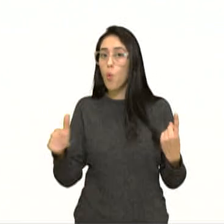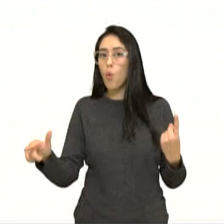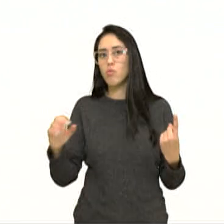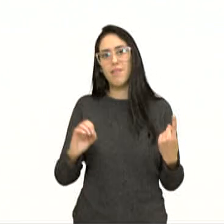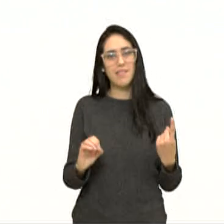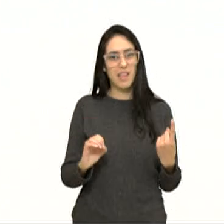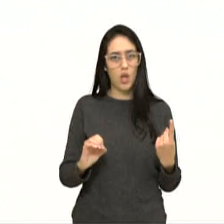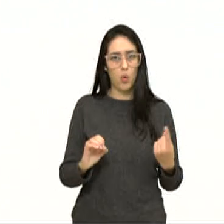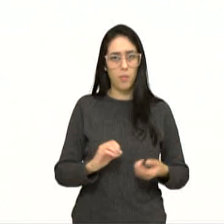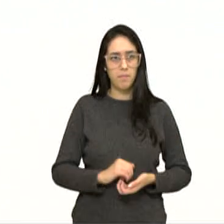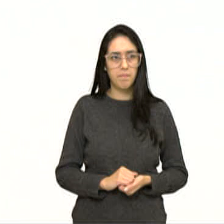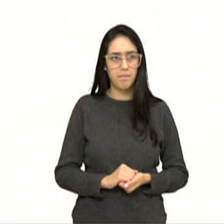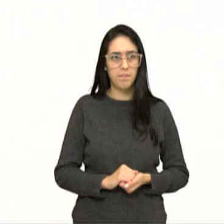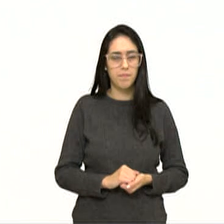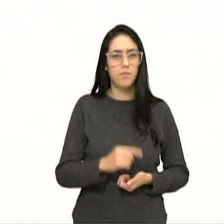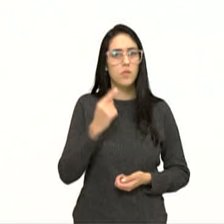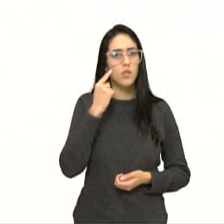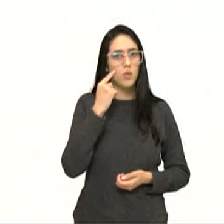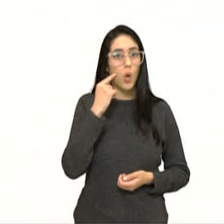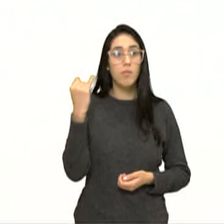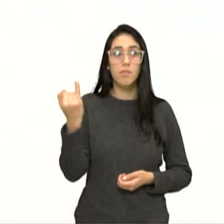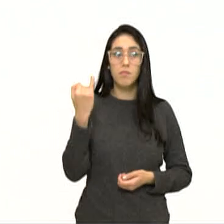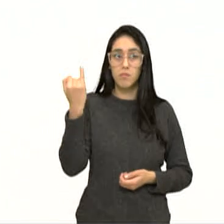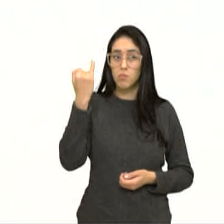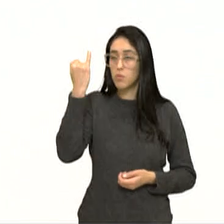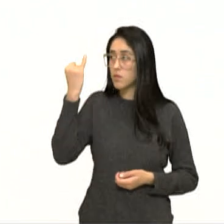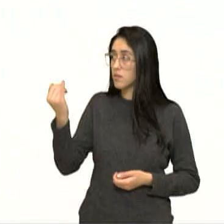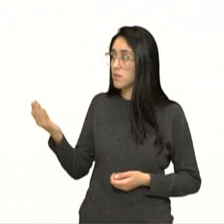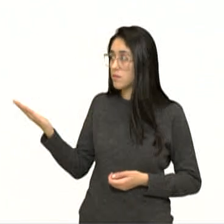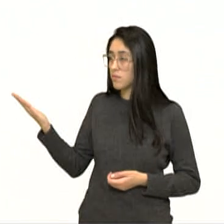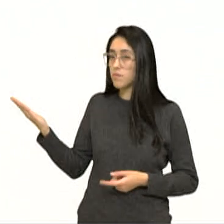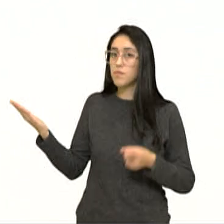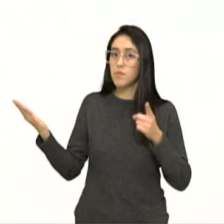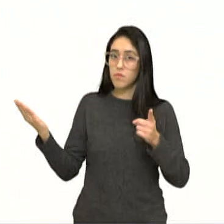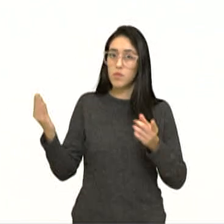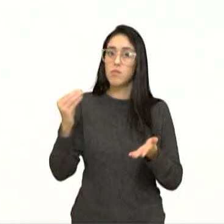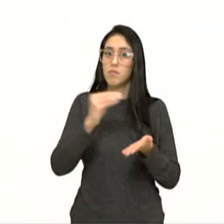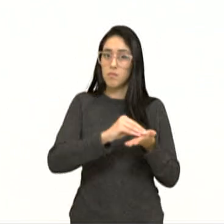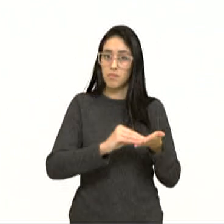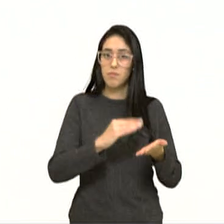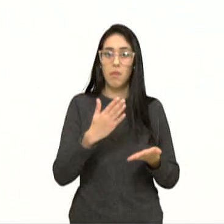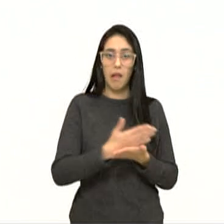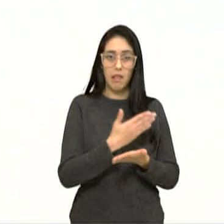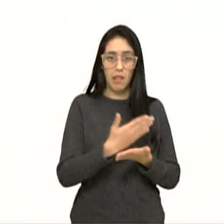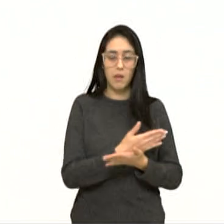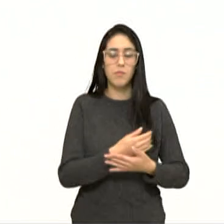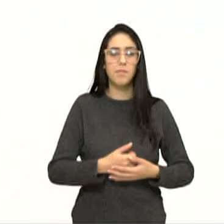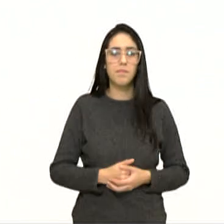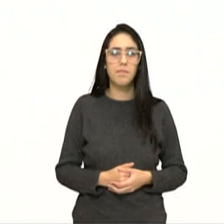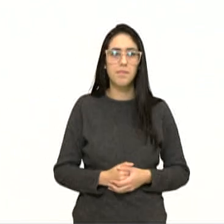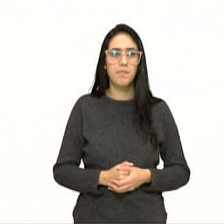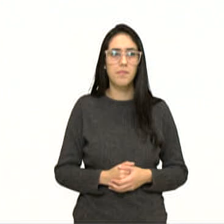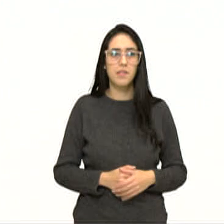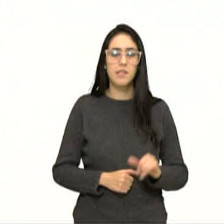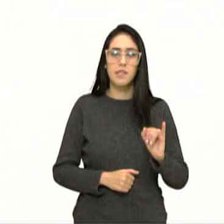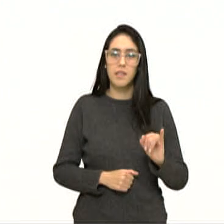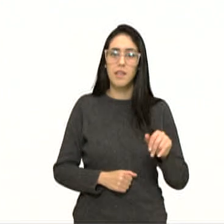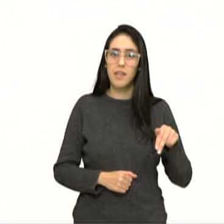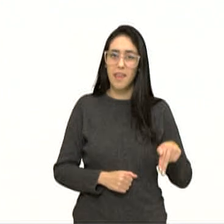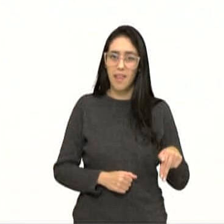0. Olha aqui que notação importante para você colocar aí no seu caderno. IN, onde